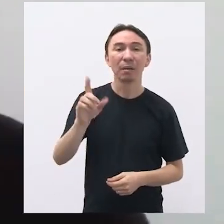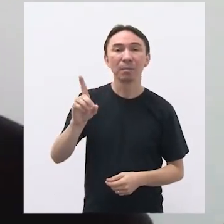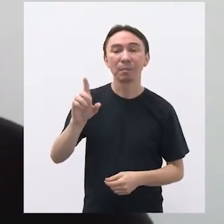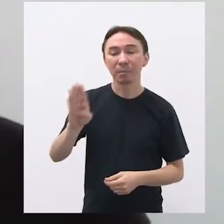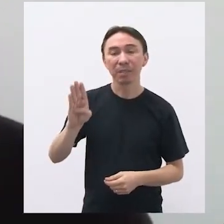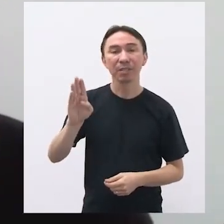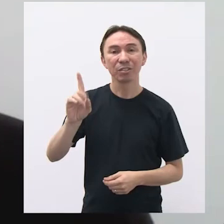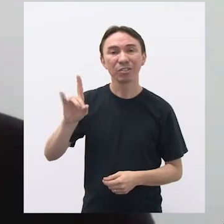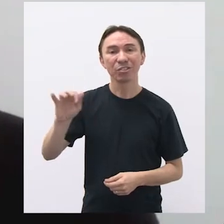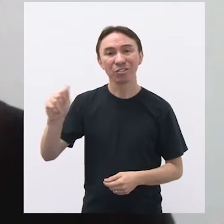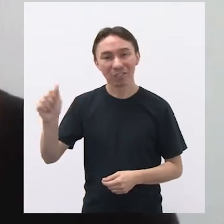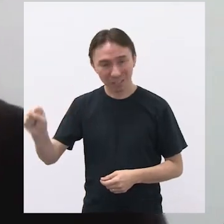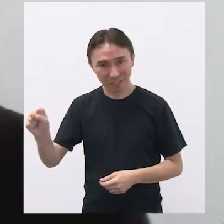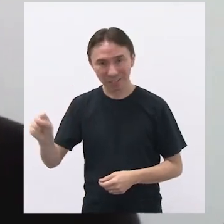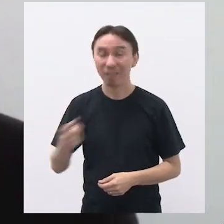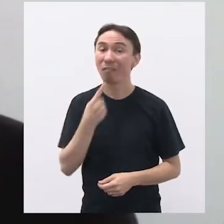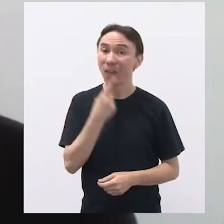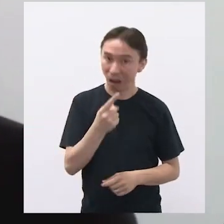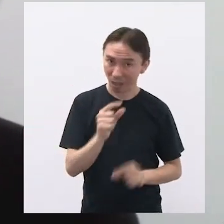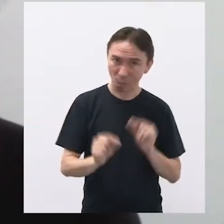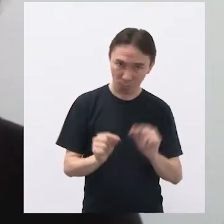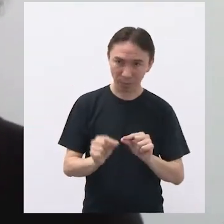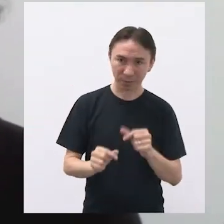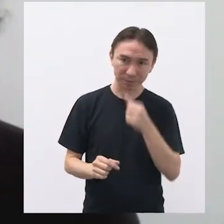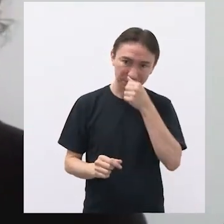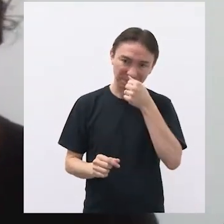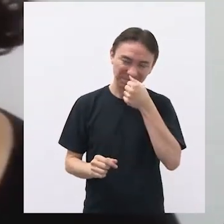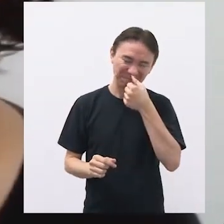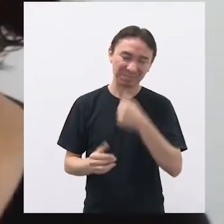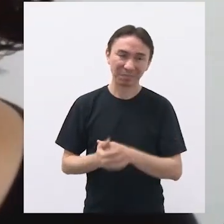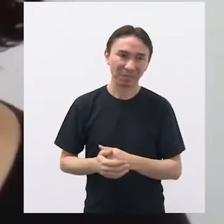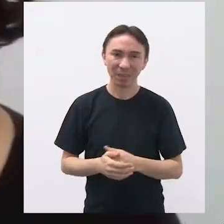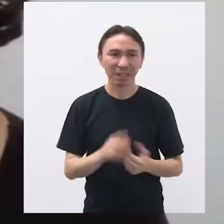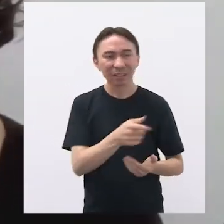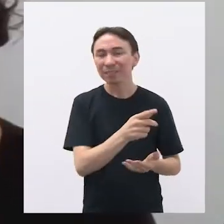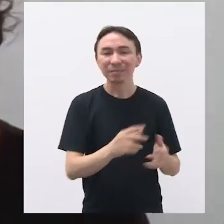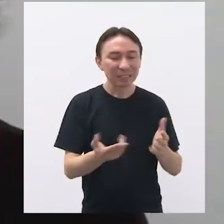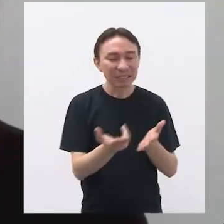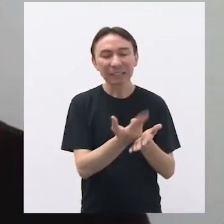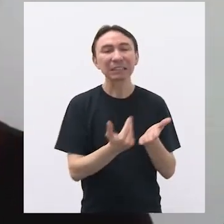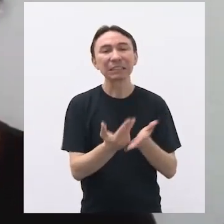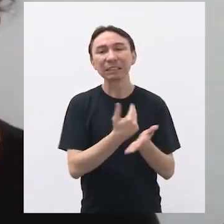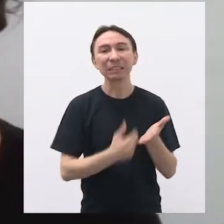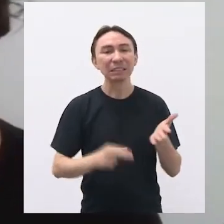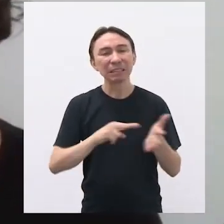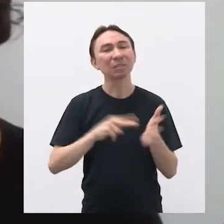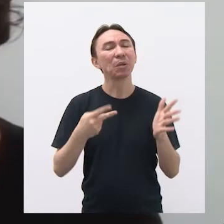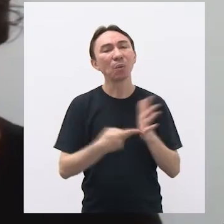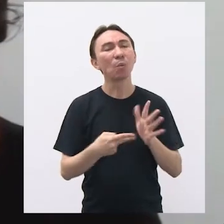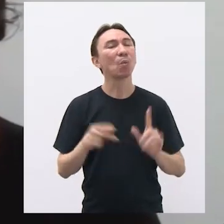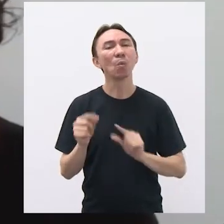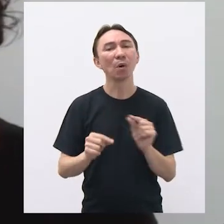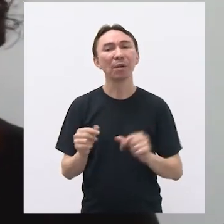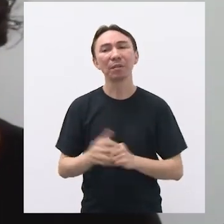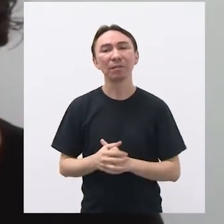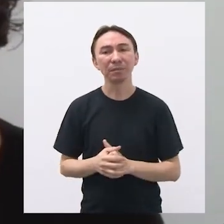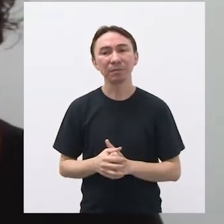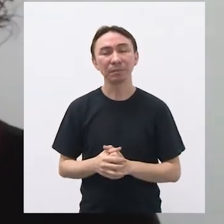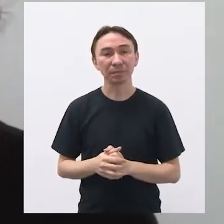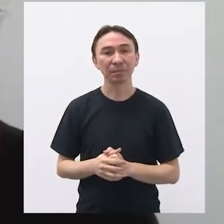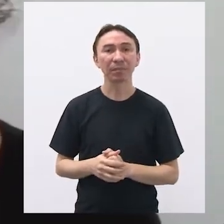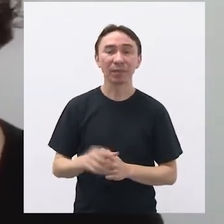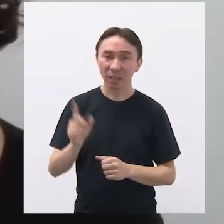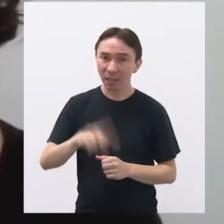fala sobre esse símbolo, né? O que quer dizer, então, o Sankofa? Retornar